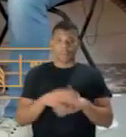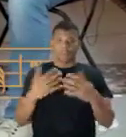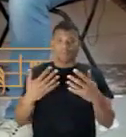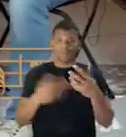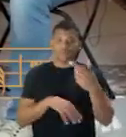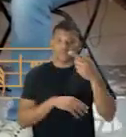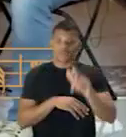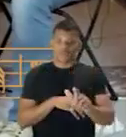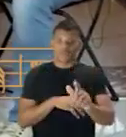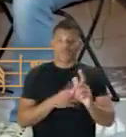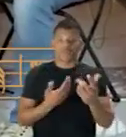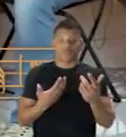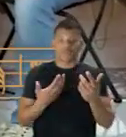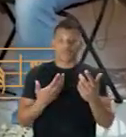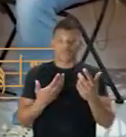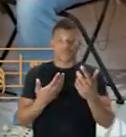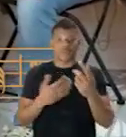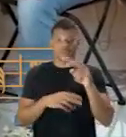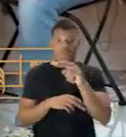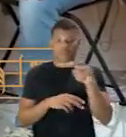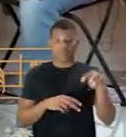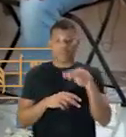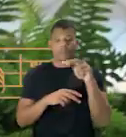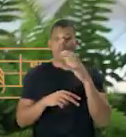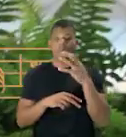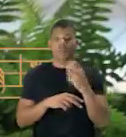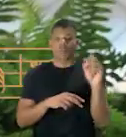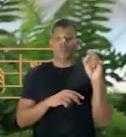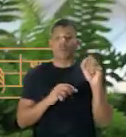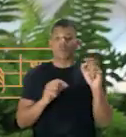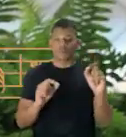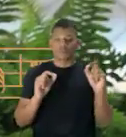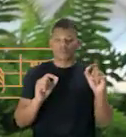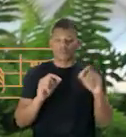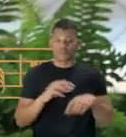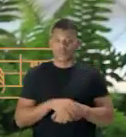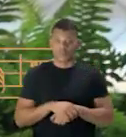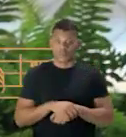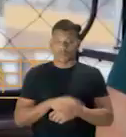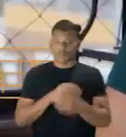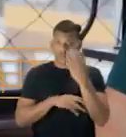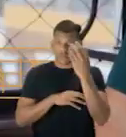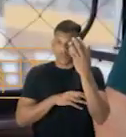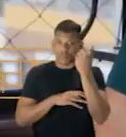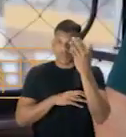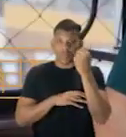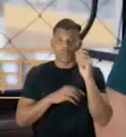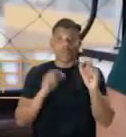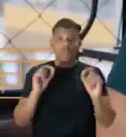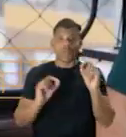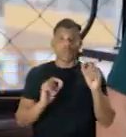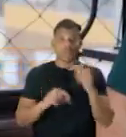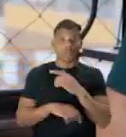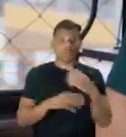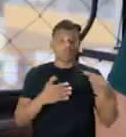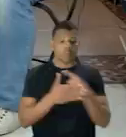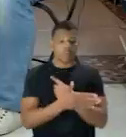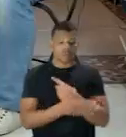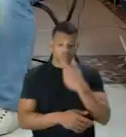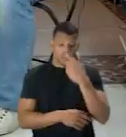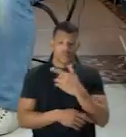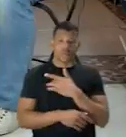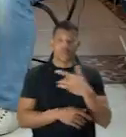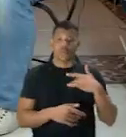Outra vez vem me buscar pra saber como é que estou.